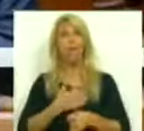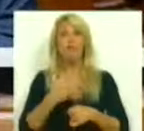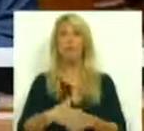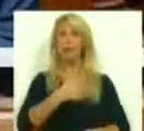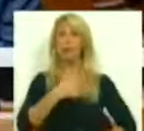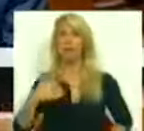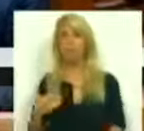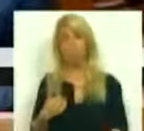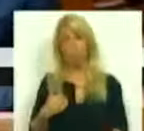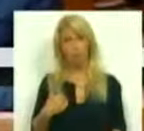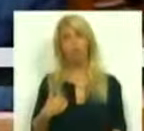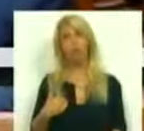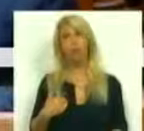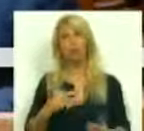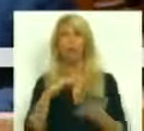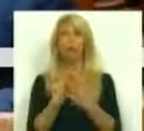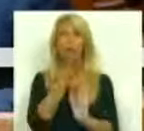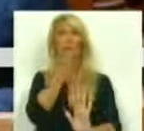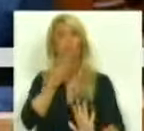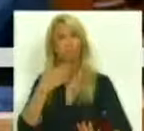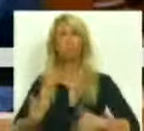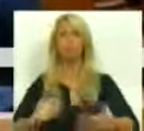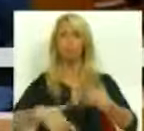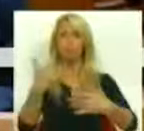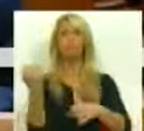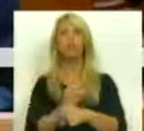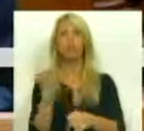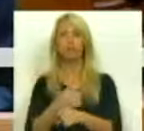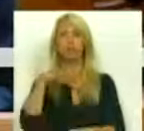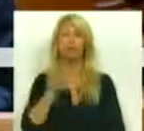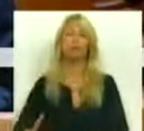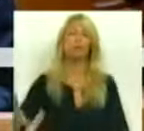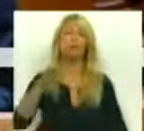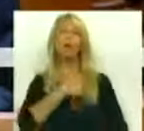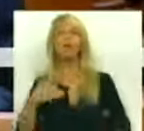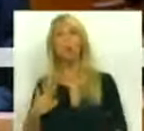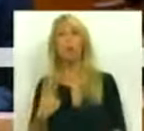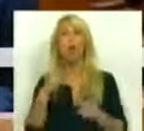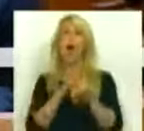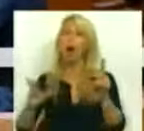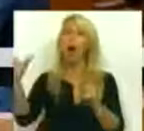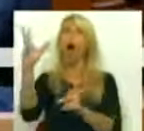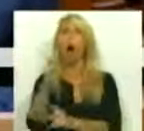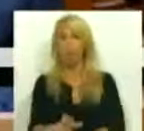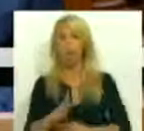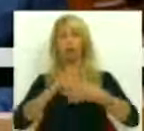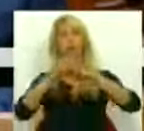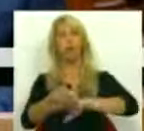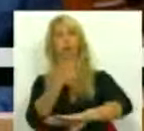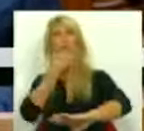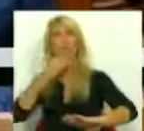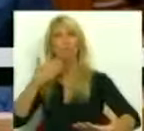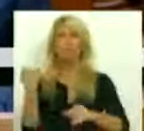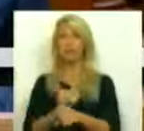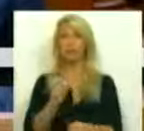que contribui para a eficiência do Serviço Nacional de Saúde, que aumenta a acessibilidade dos utentes aos serviços de saúde